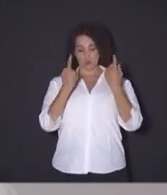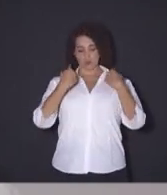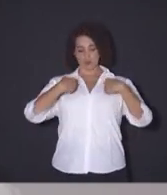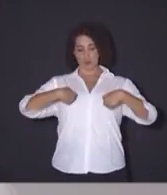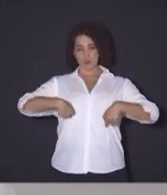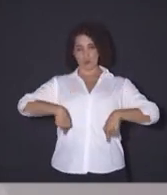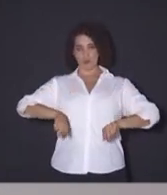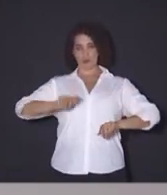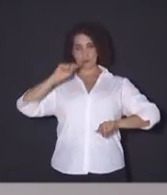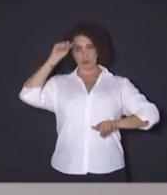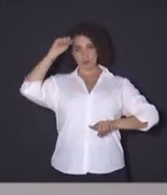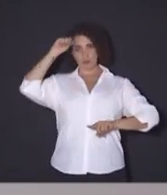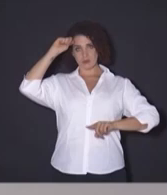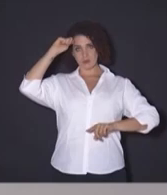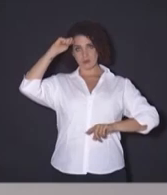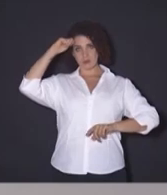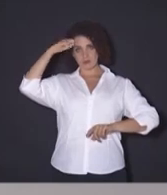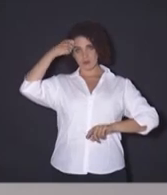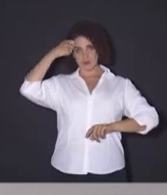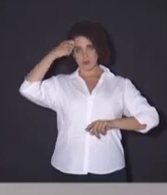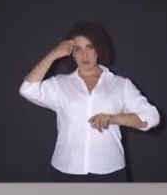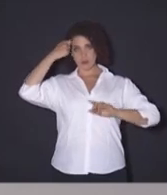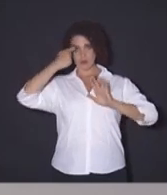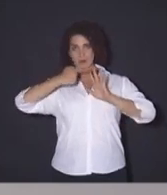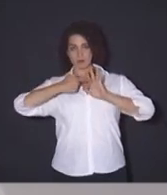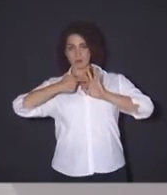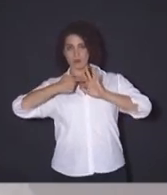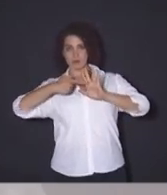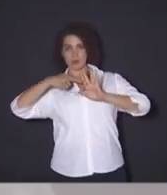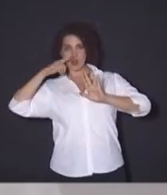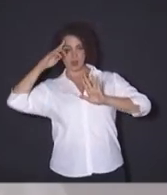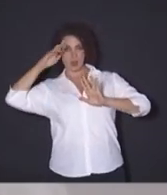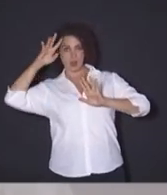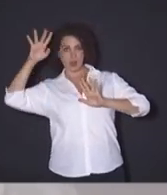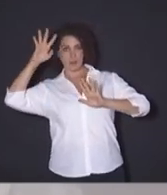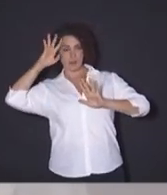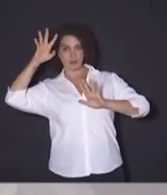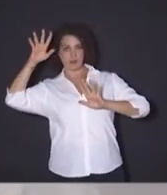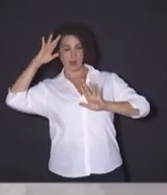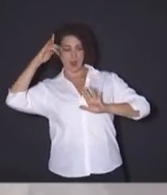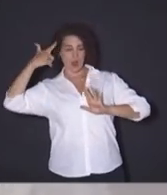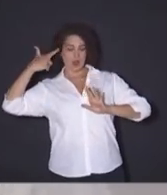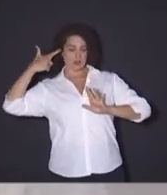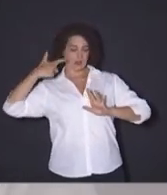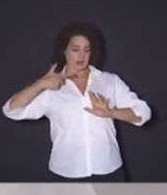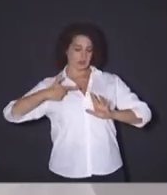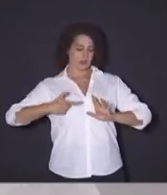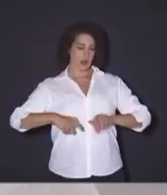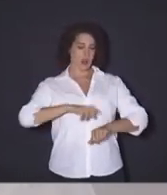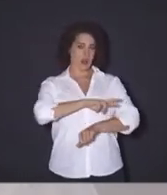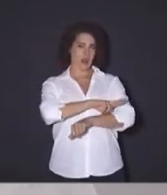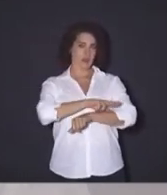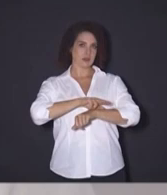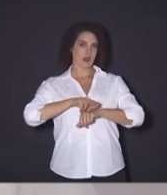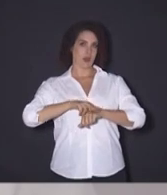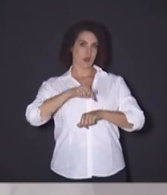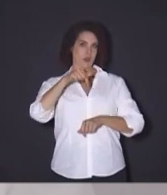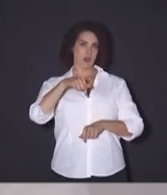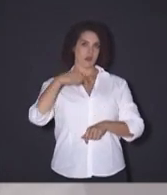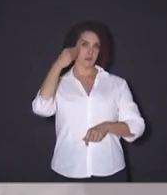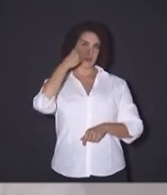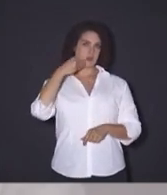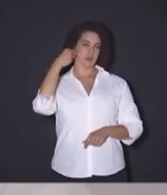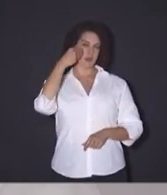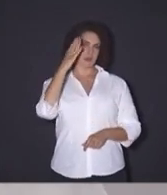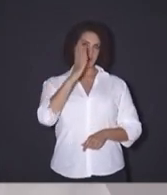construir a sua arte imaginária do genocídio racial que a gente enfrenta no brasil essa é a face